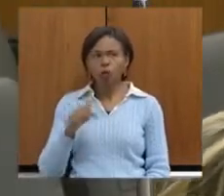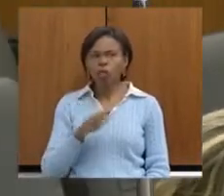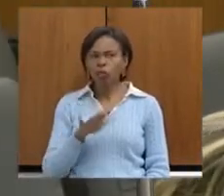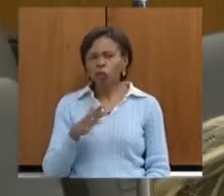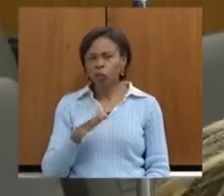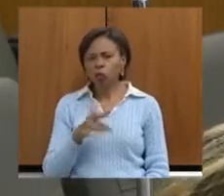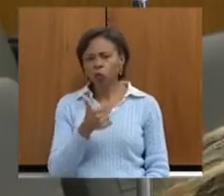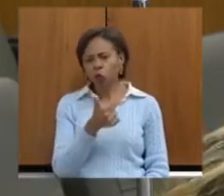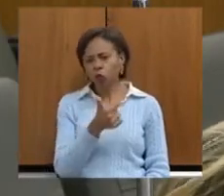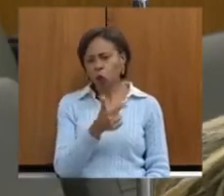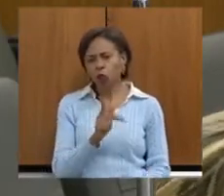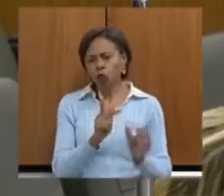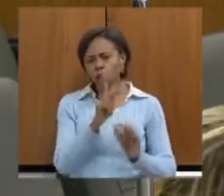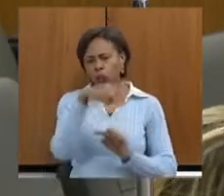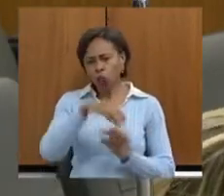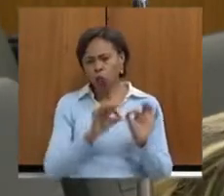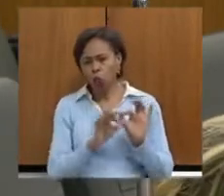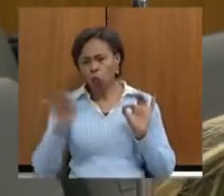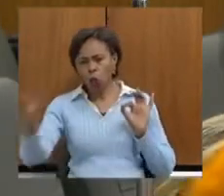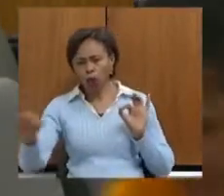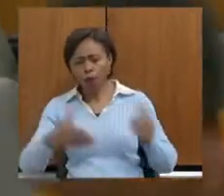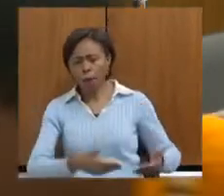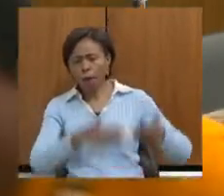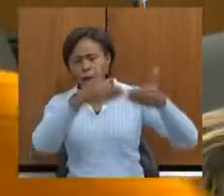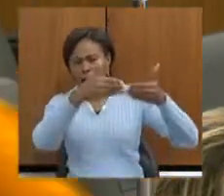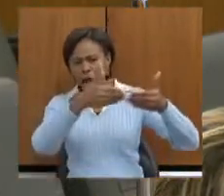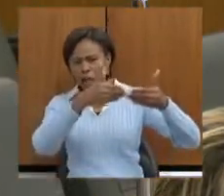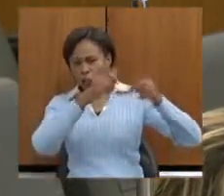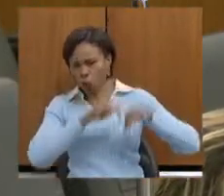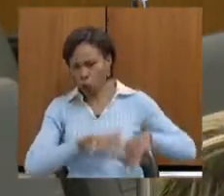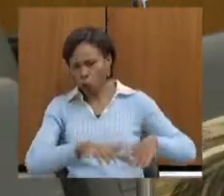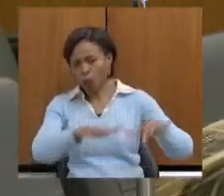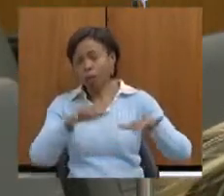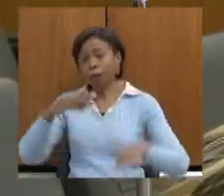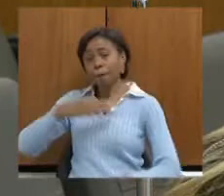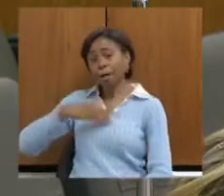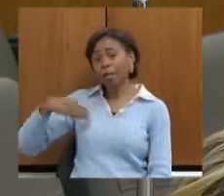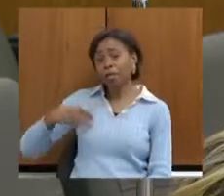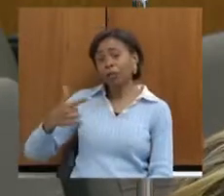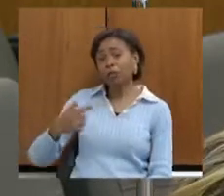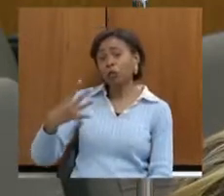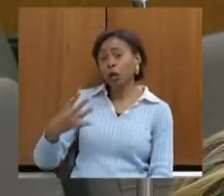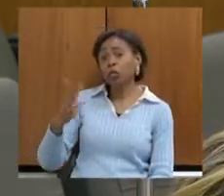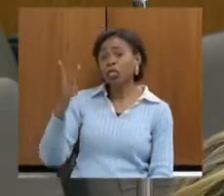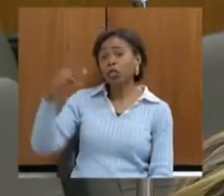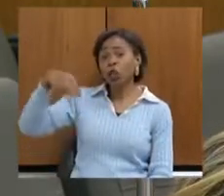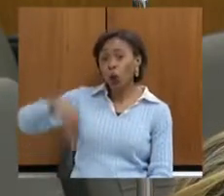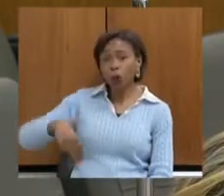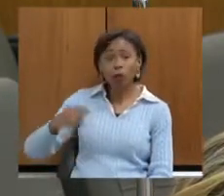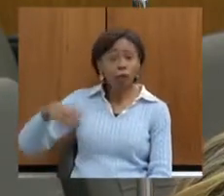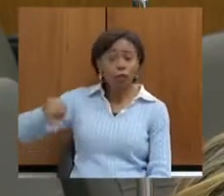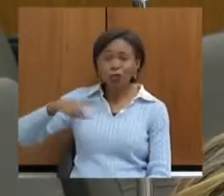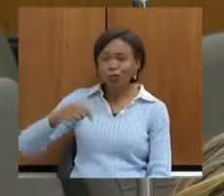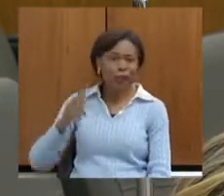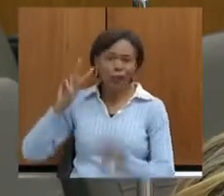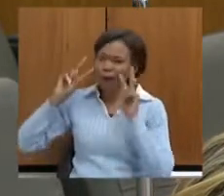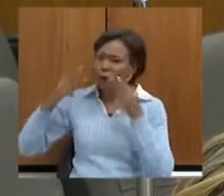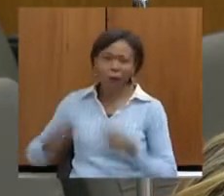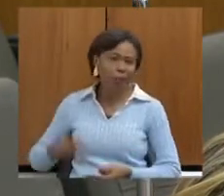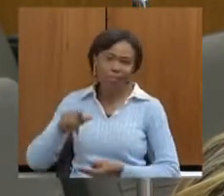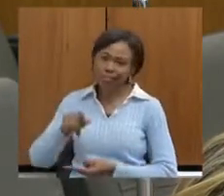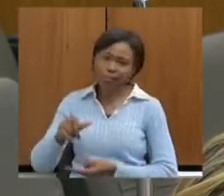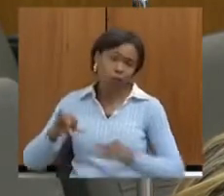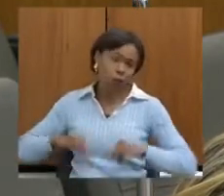km apenas da barragem que rompeu em Mariana a 24 km e nós não fomos reconhecidos como atingidos Nem nós nem os